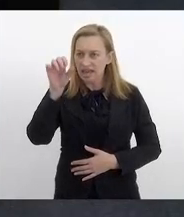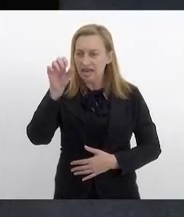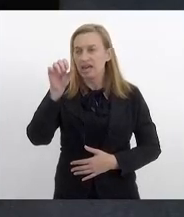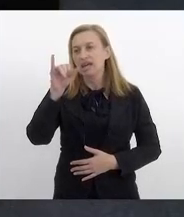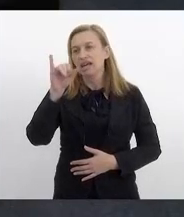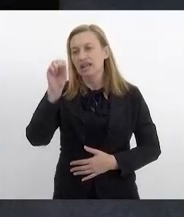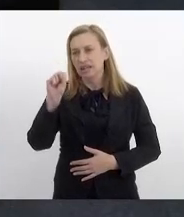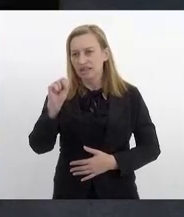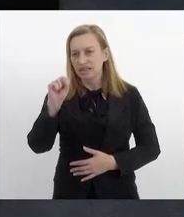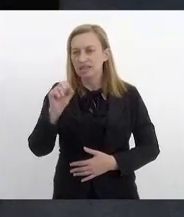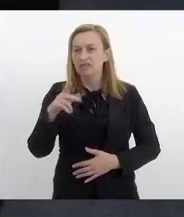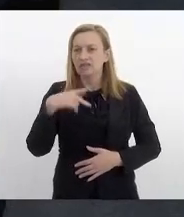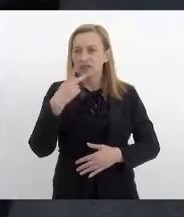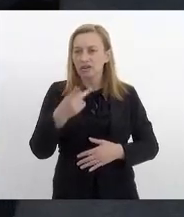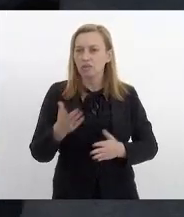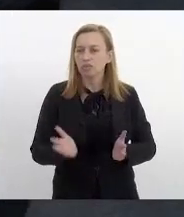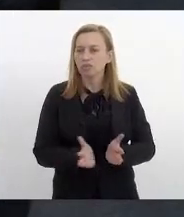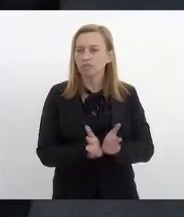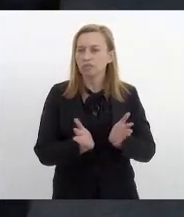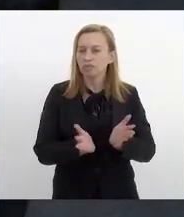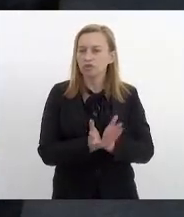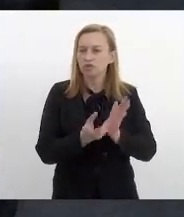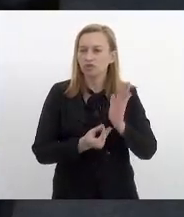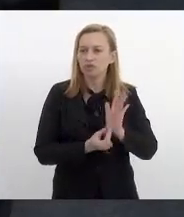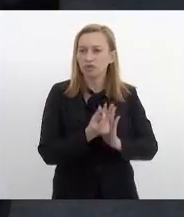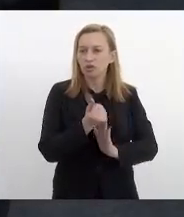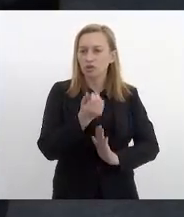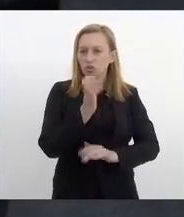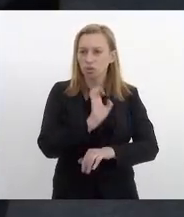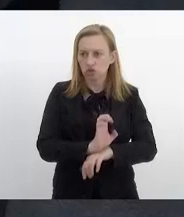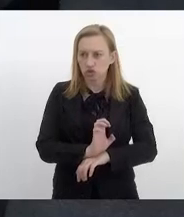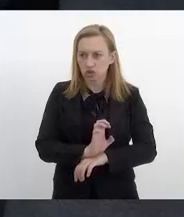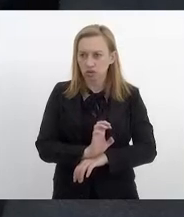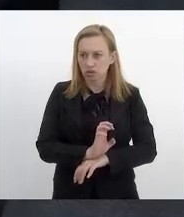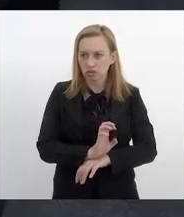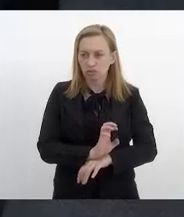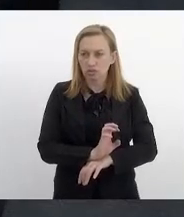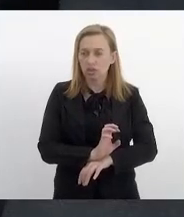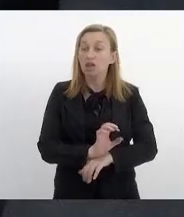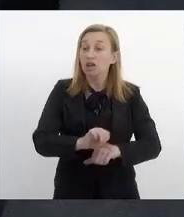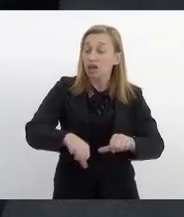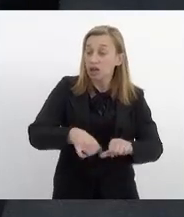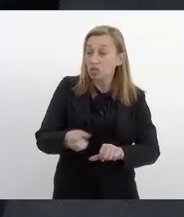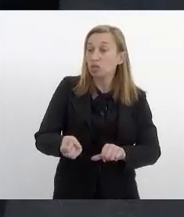né, a calamidade financeira do Estado. E ela se renovou.